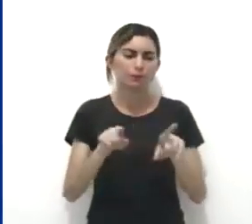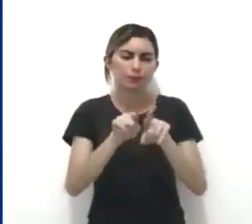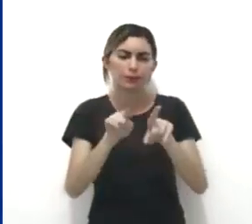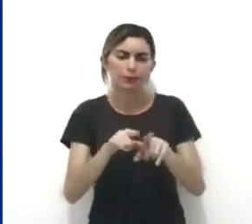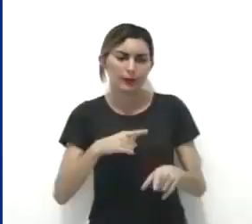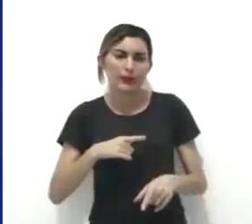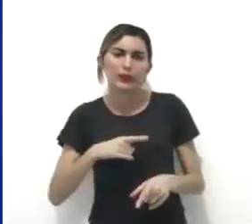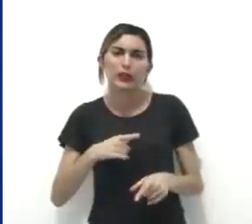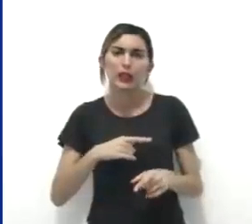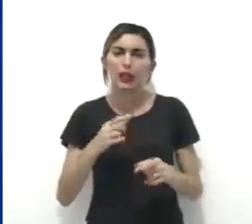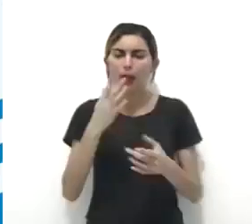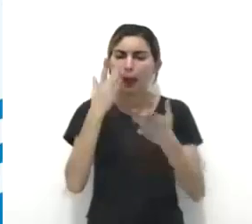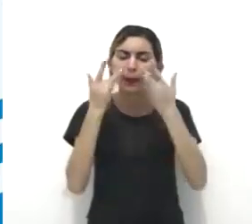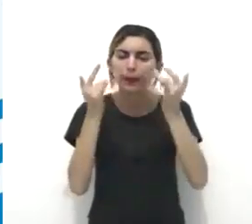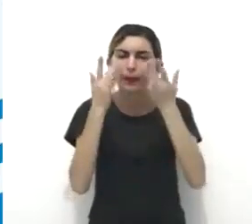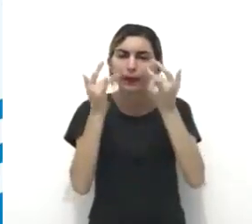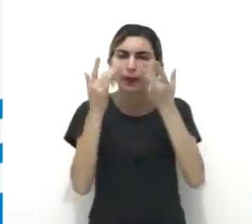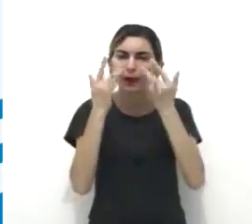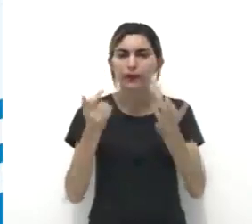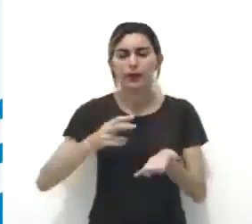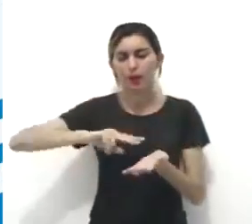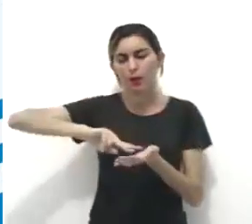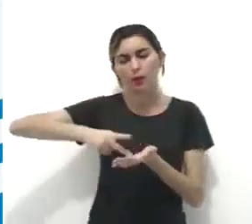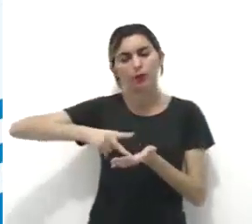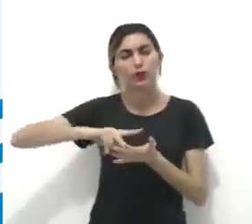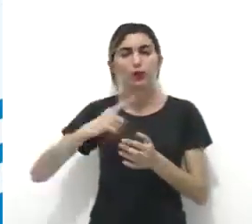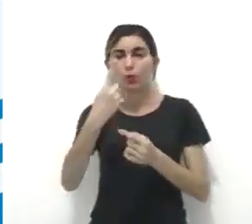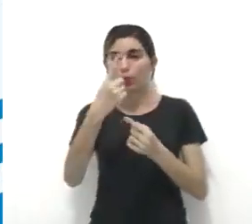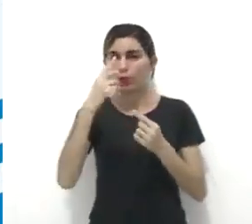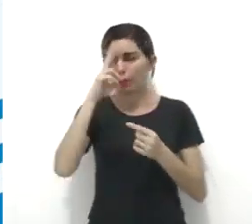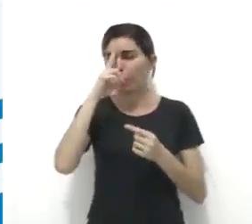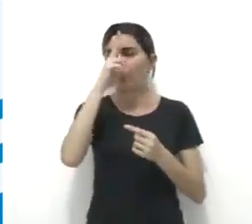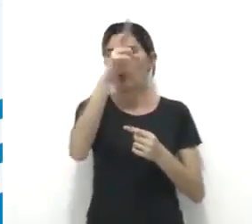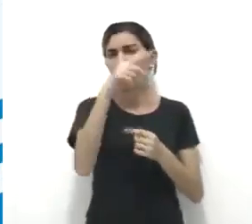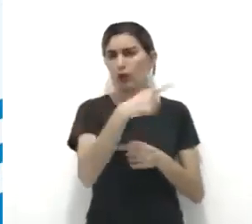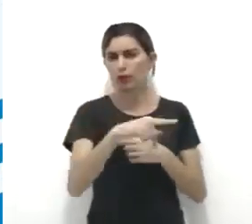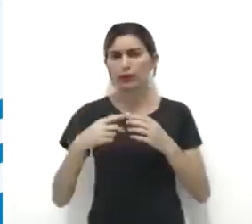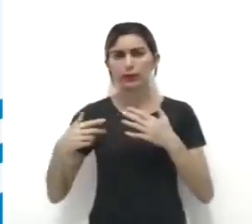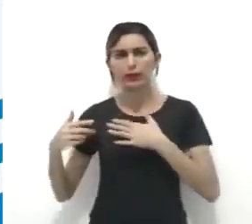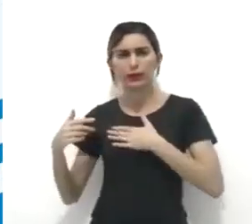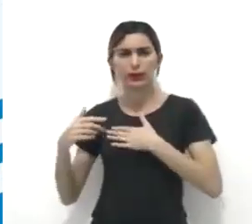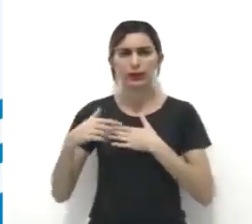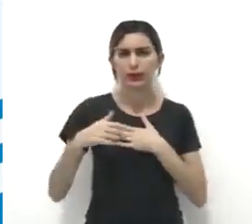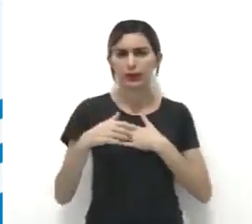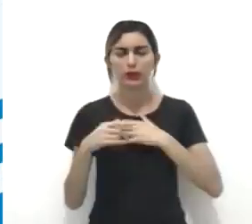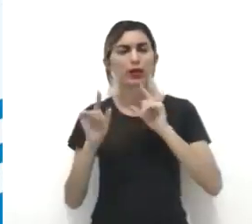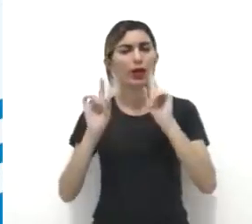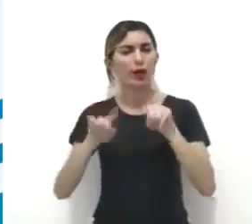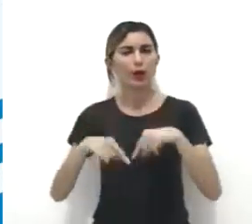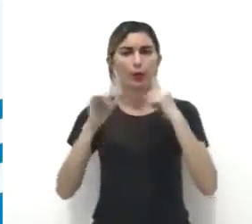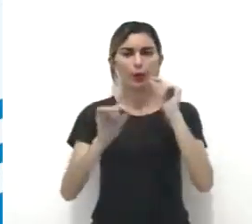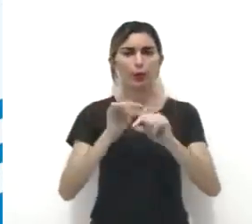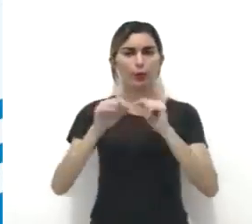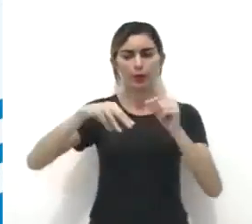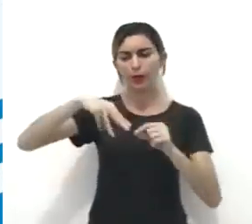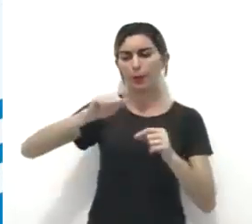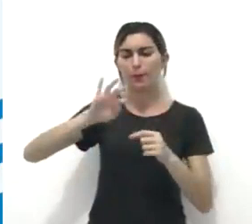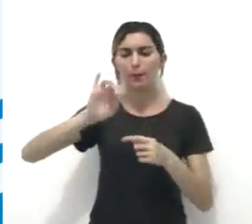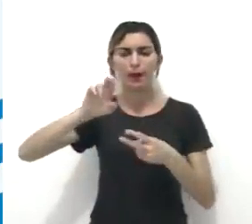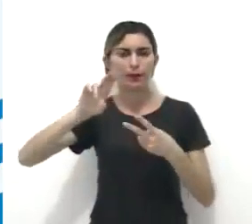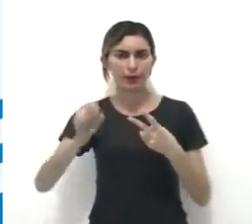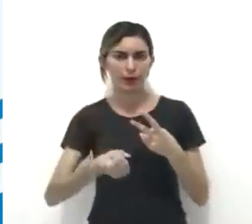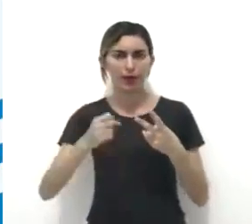Então também tem a parte teatral dessa dança. E um dos personagens mais fortes dessa dança, os personagens, são